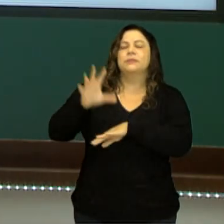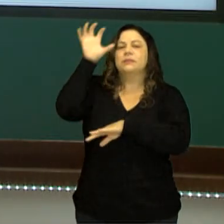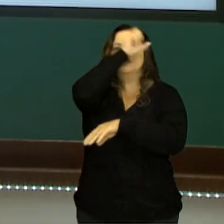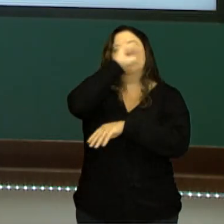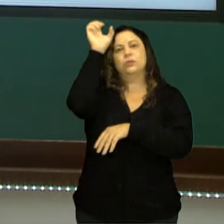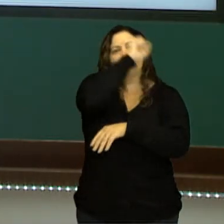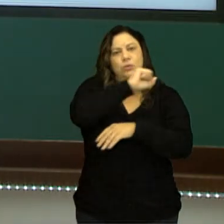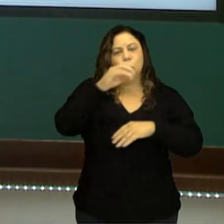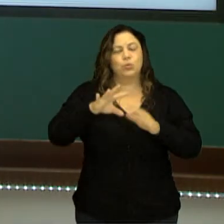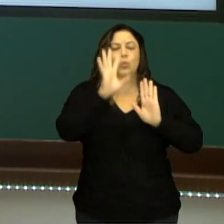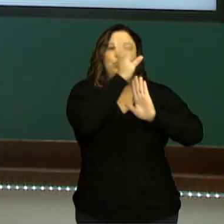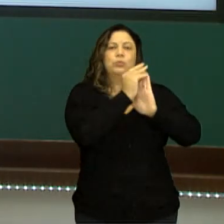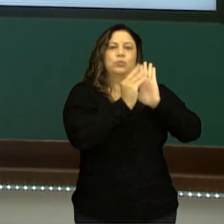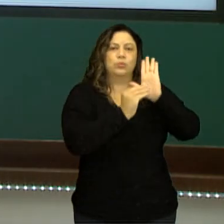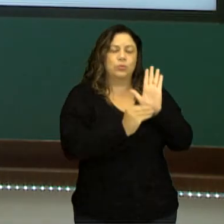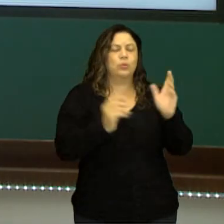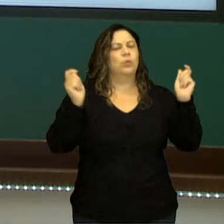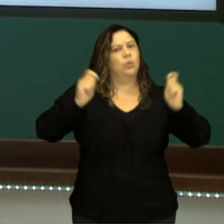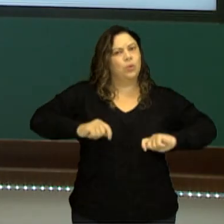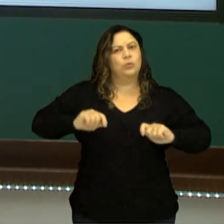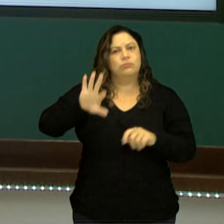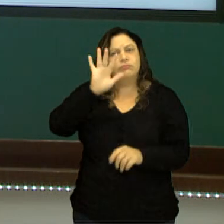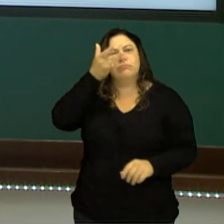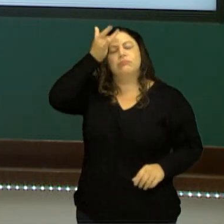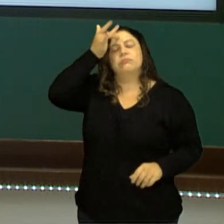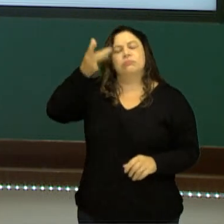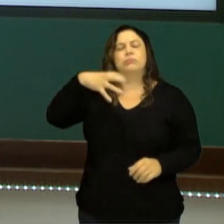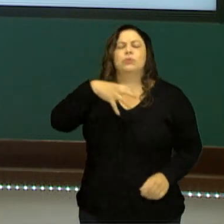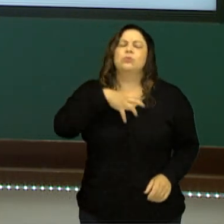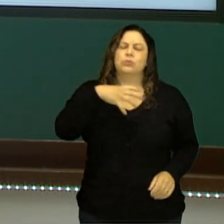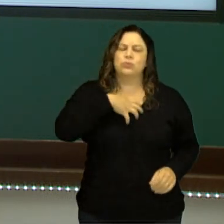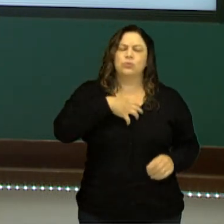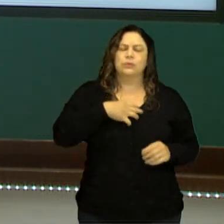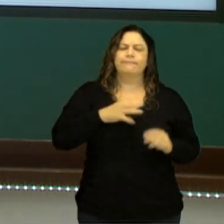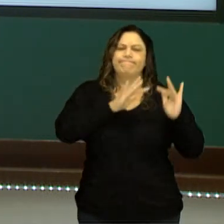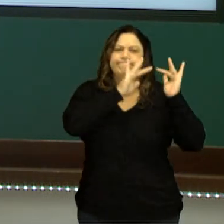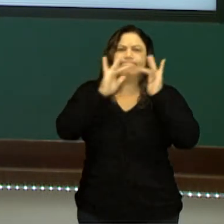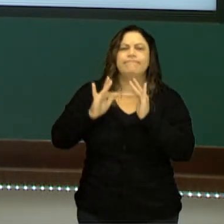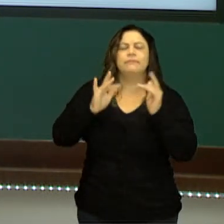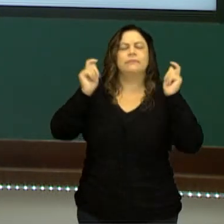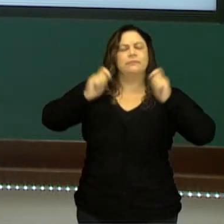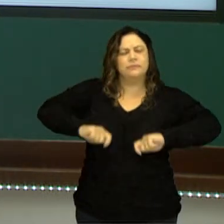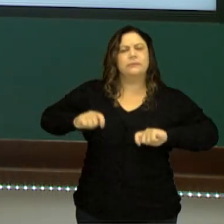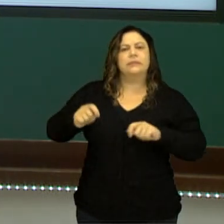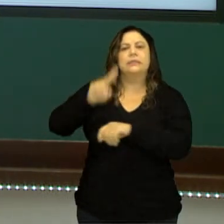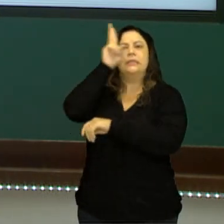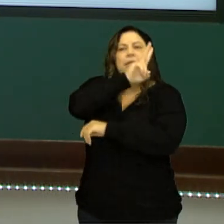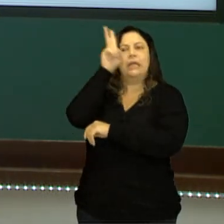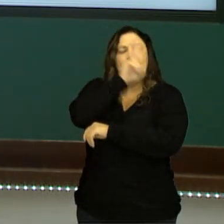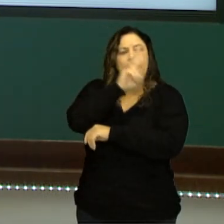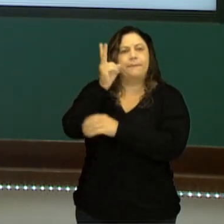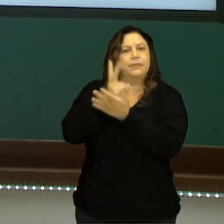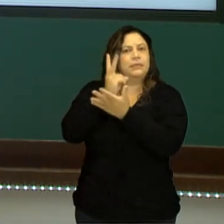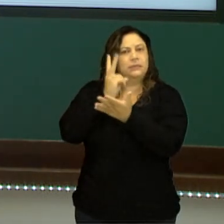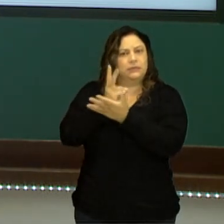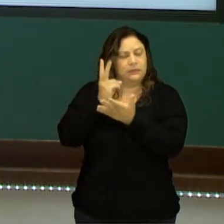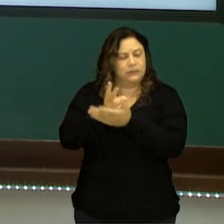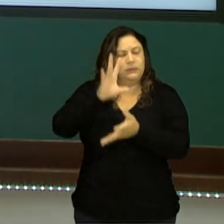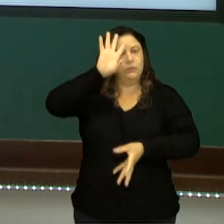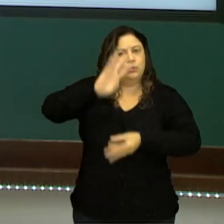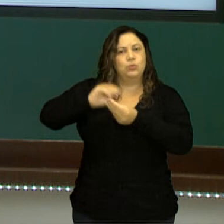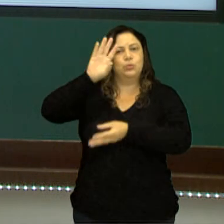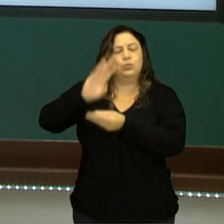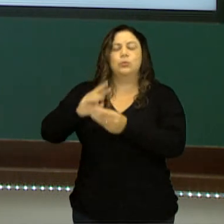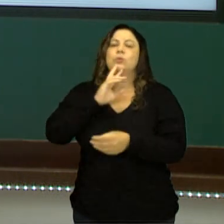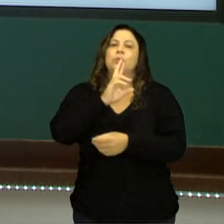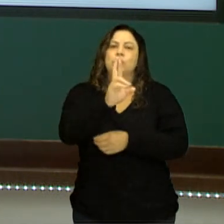aprendemos, os conteúdos, eles se fixam de uma maneira mais afetiva. A gente, inclusive, está revisando, né? Ao resolver